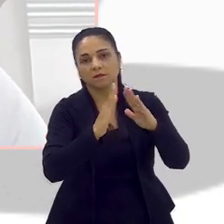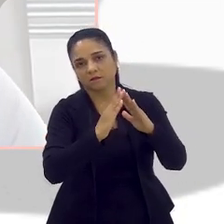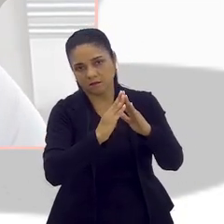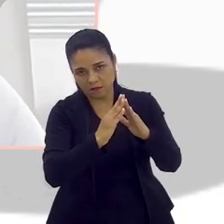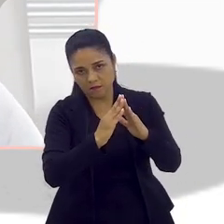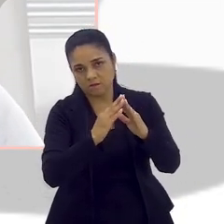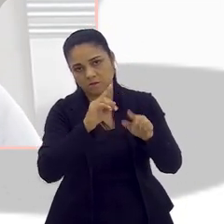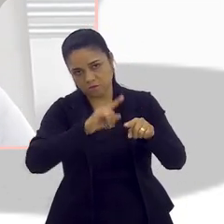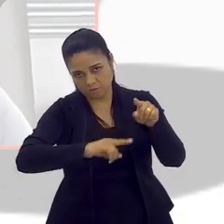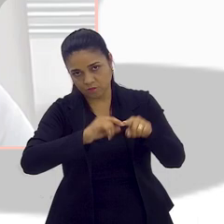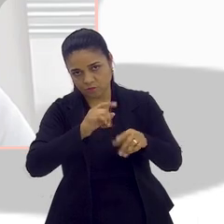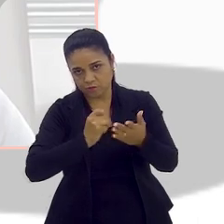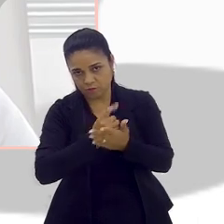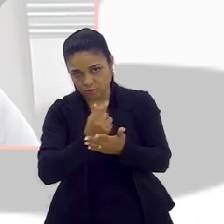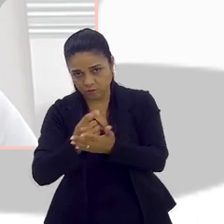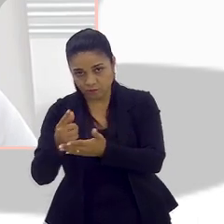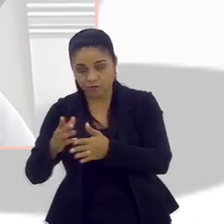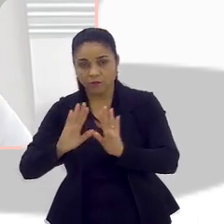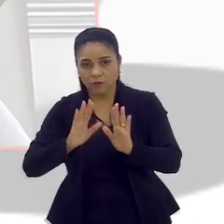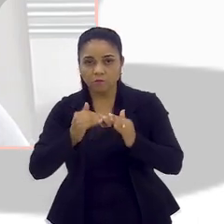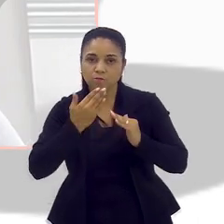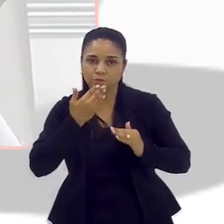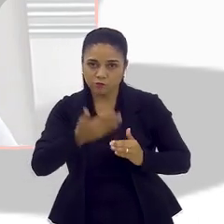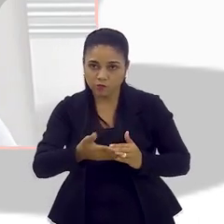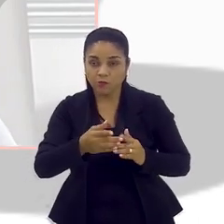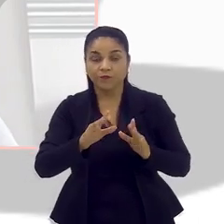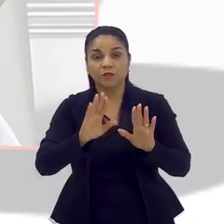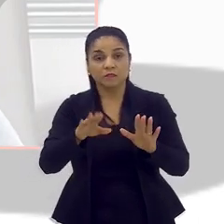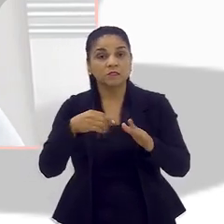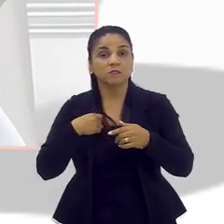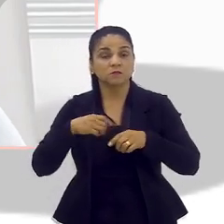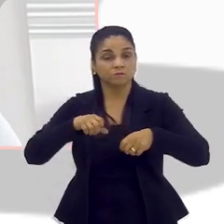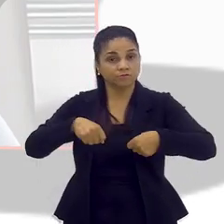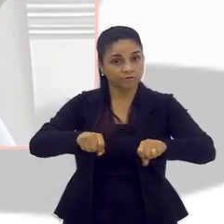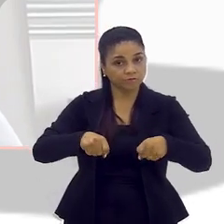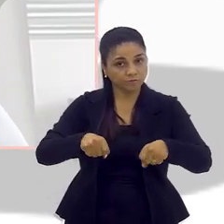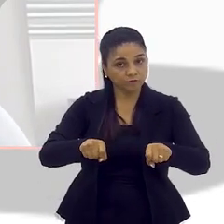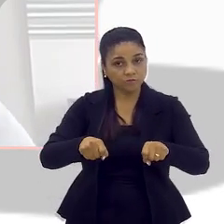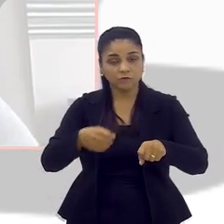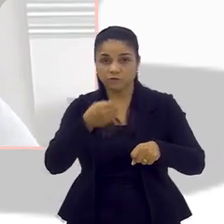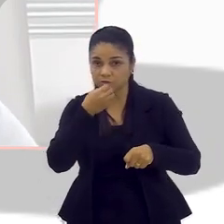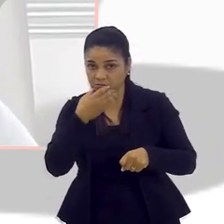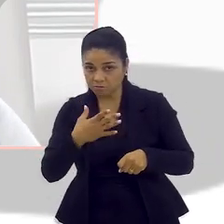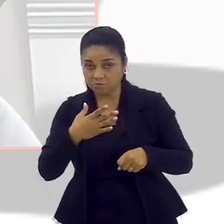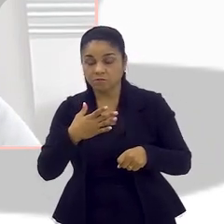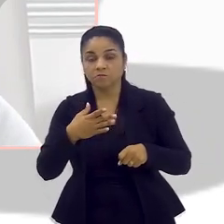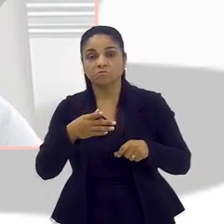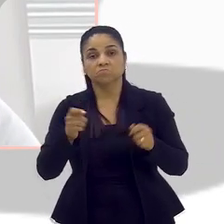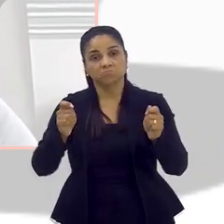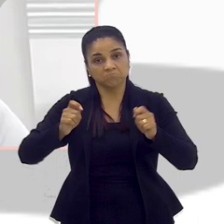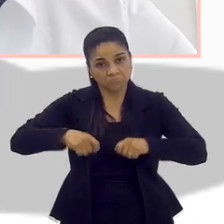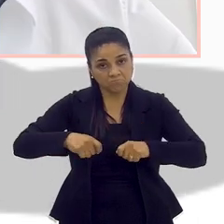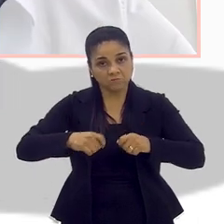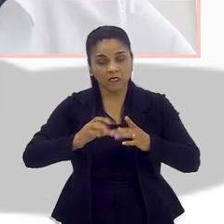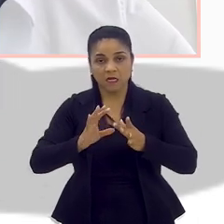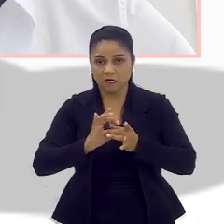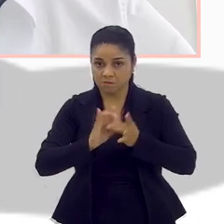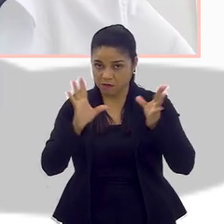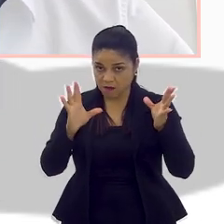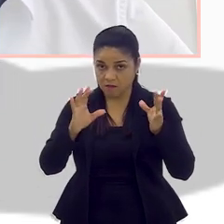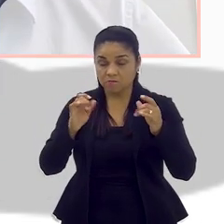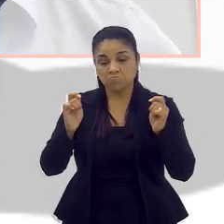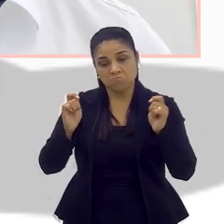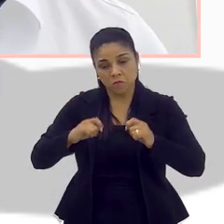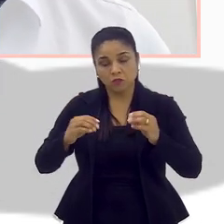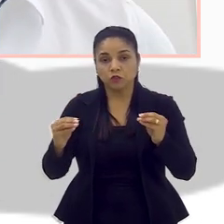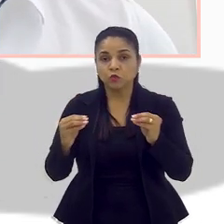gente sugeriu? Que caso o consumidor e caso o entregador tivesse apto, que ele sugerisse uma gorjeta para que ele pudesse subir.